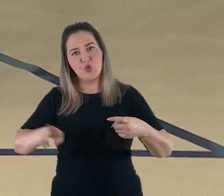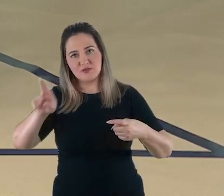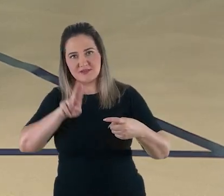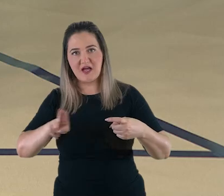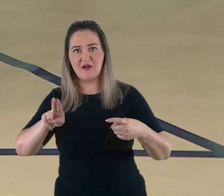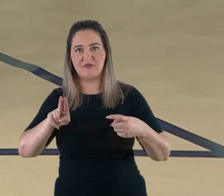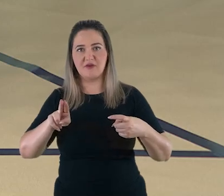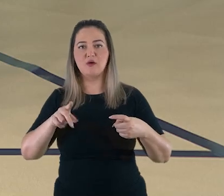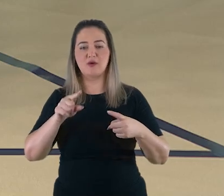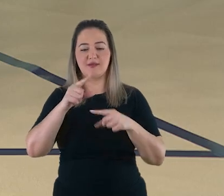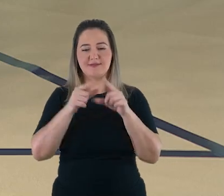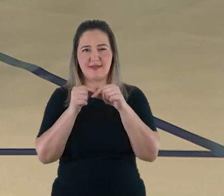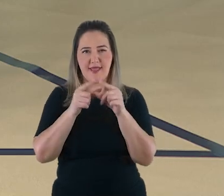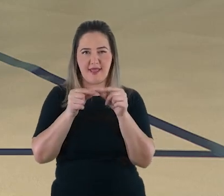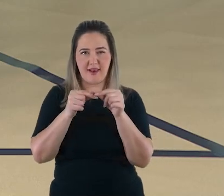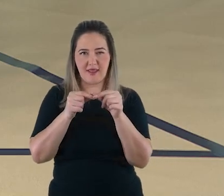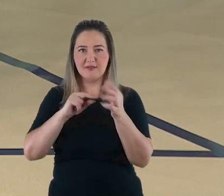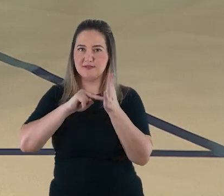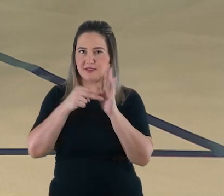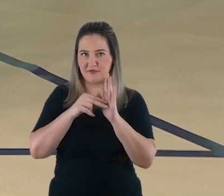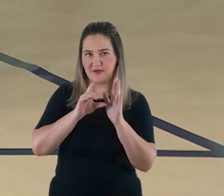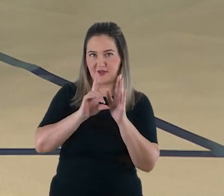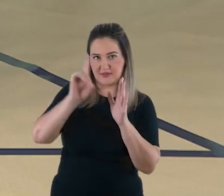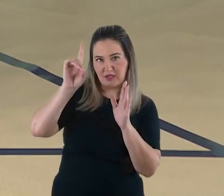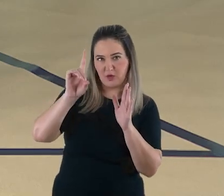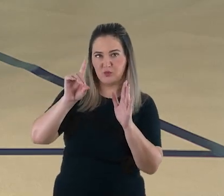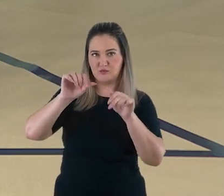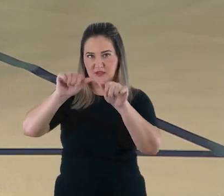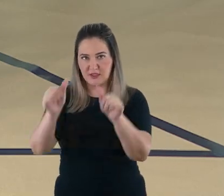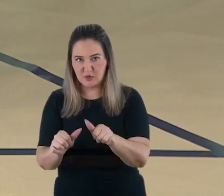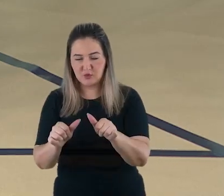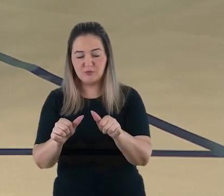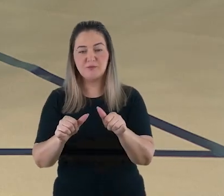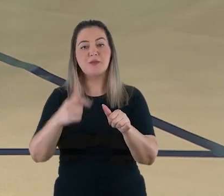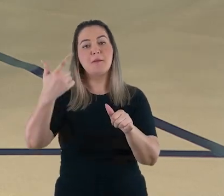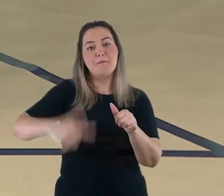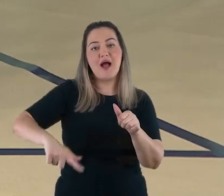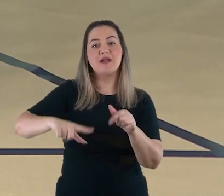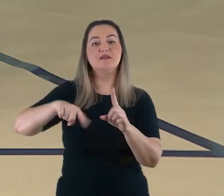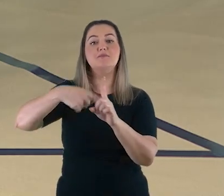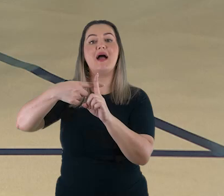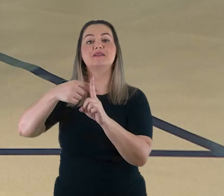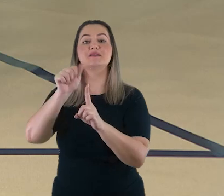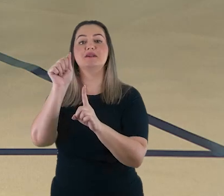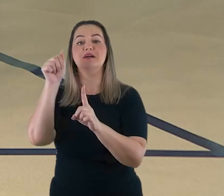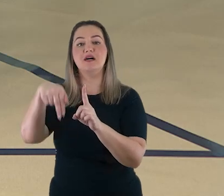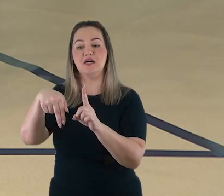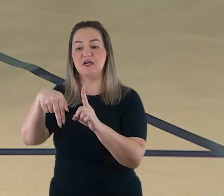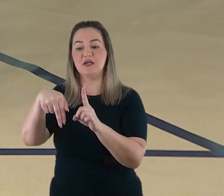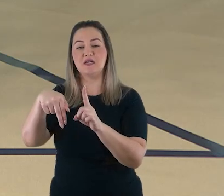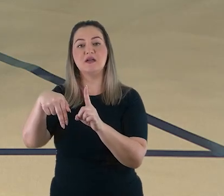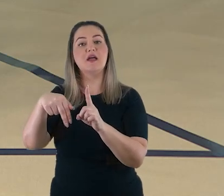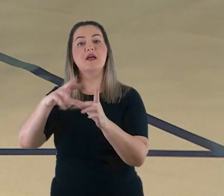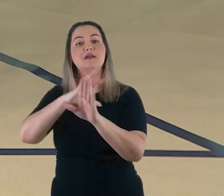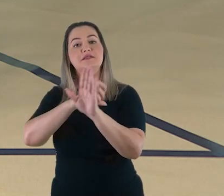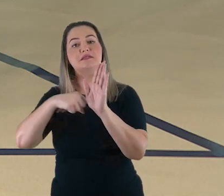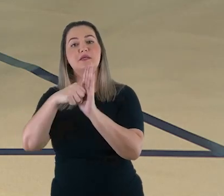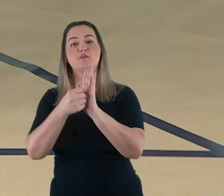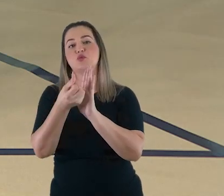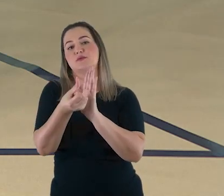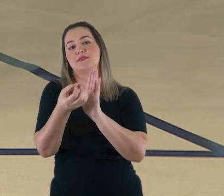era aquela estrelinha, o asterisco, mais o An, que era exatamente o mesmo símbolo